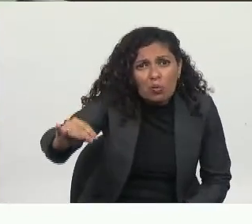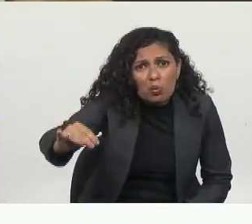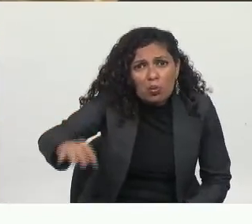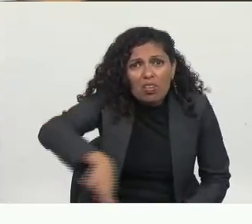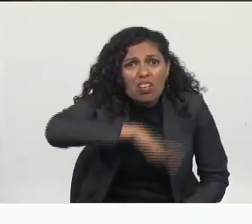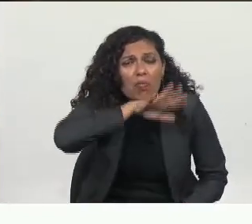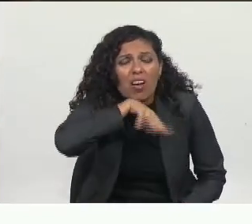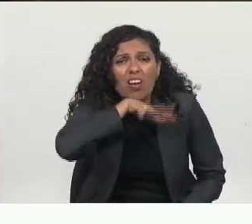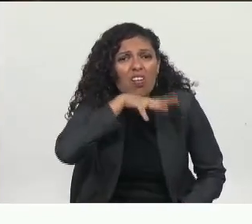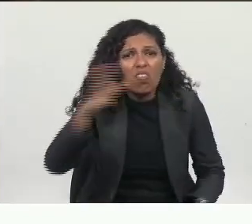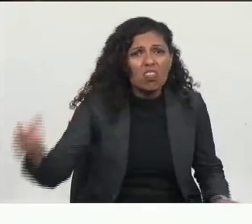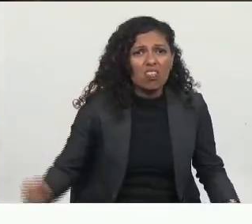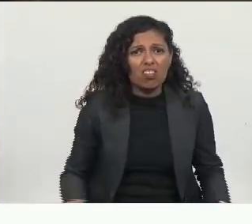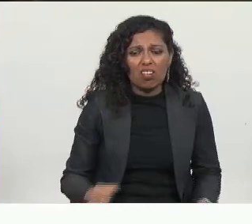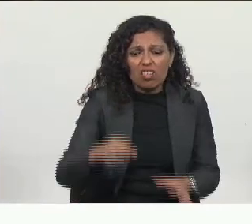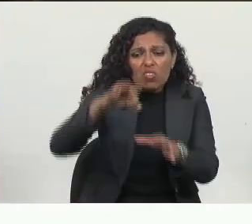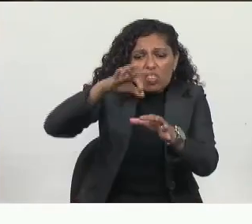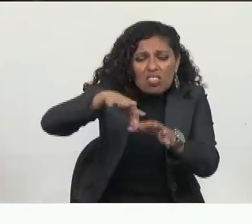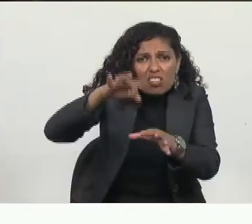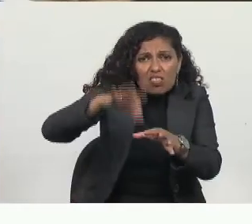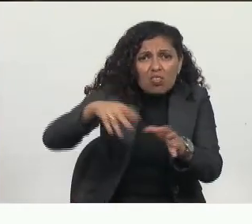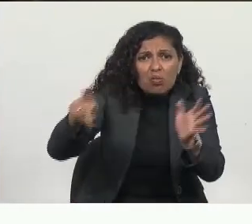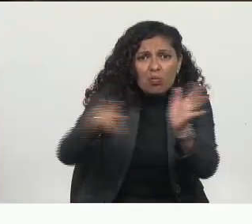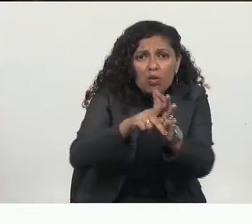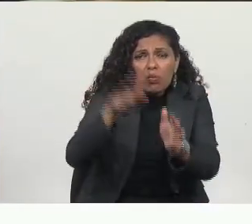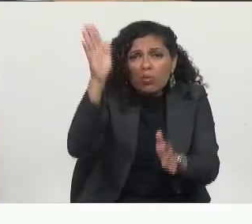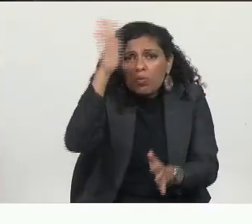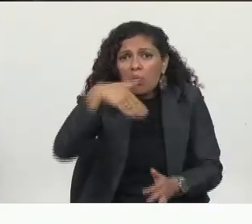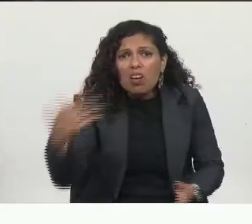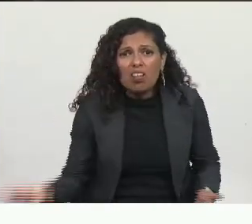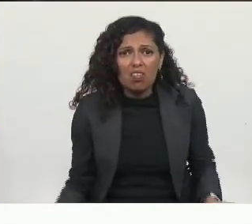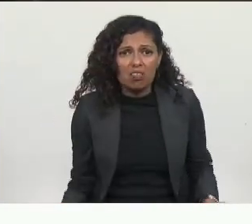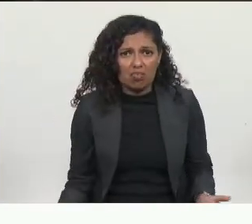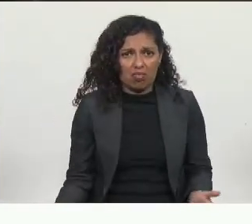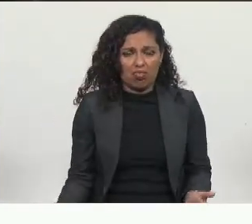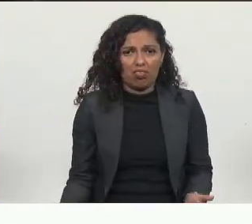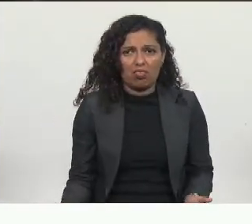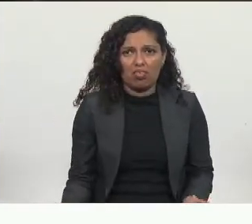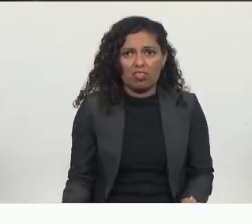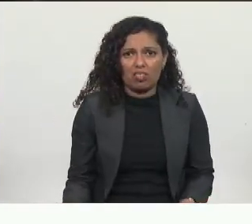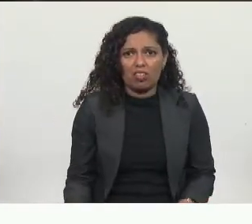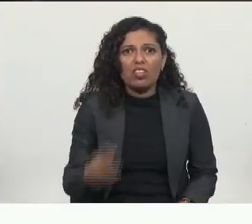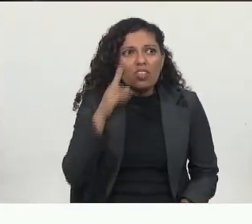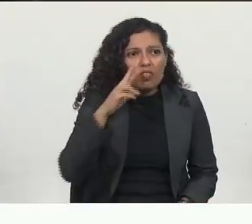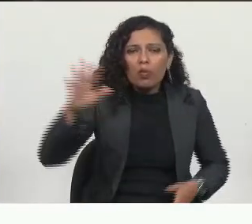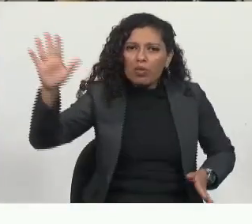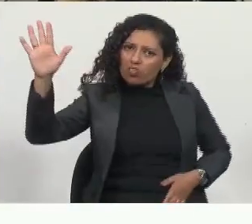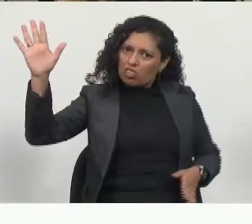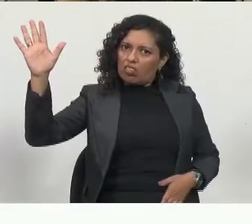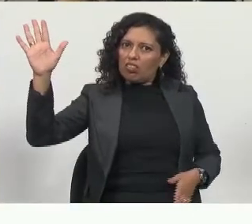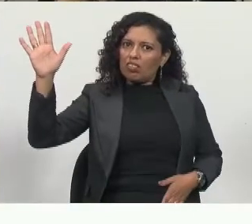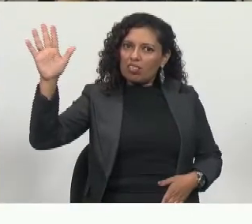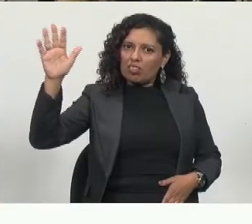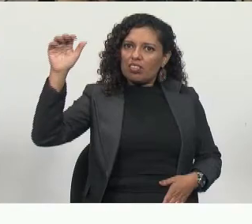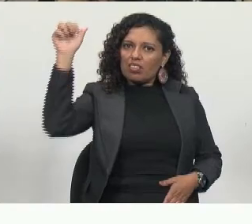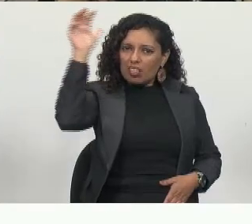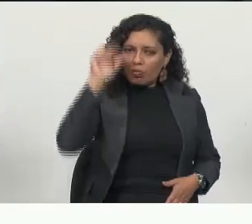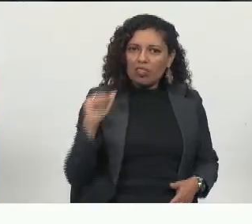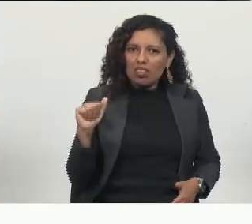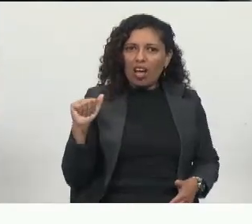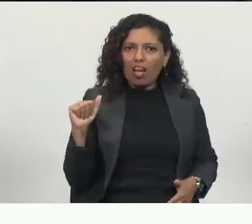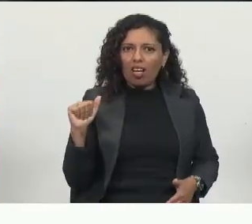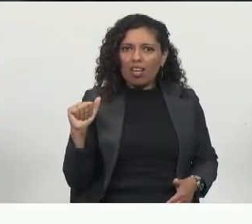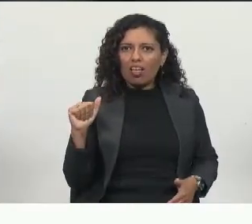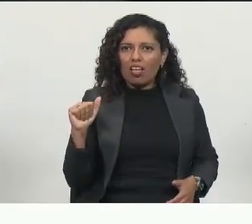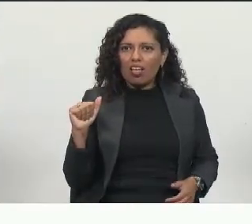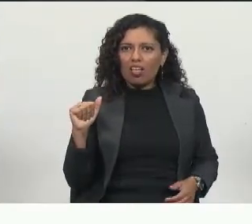um agravante, que os de 18 a 21 que estão lá são mais perigosos ainda. Você já viu o bandido se aposentar, deputado? Não se aposenta. O bandido não se